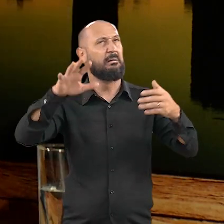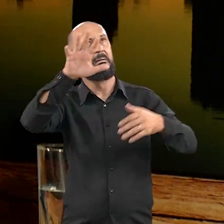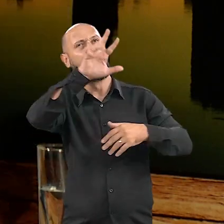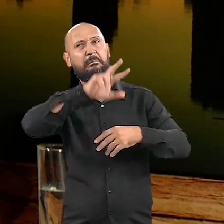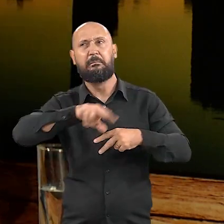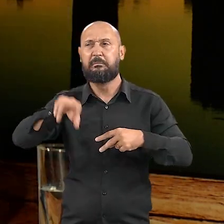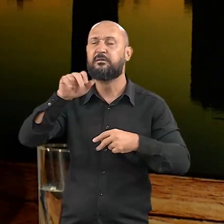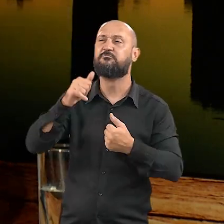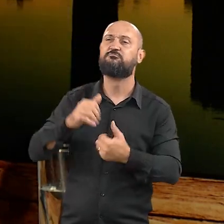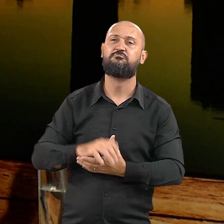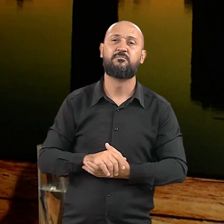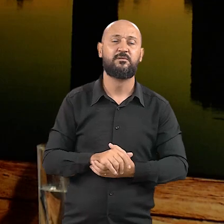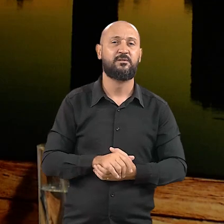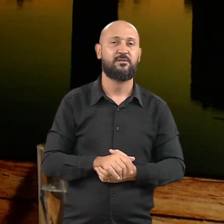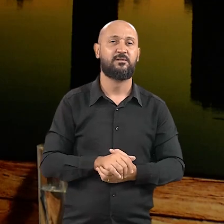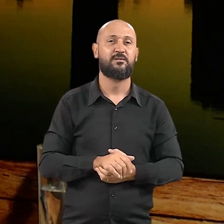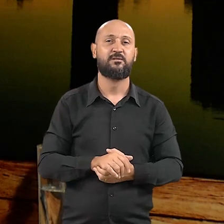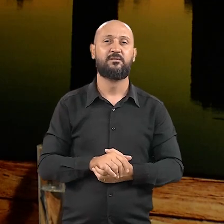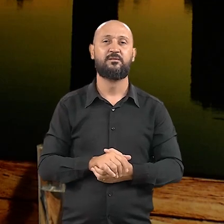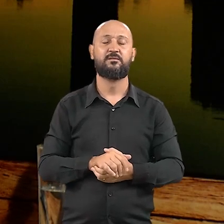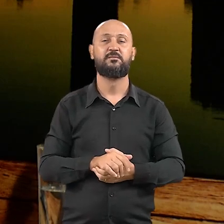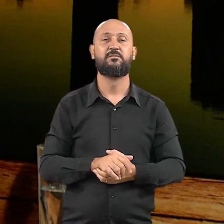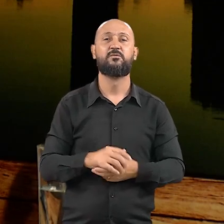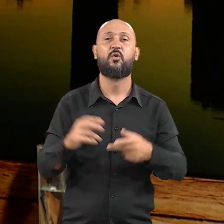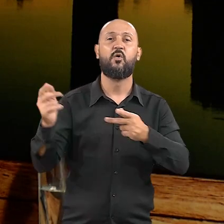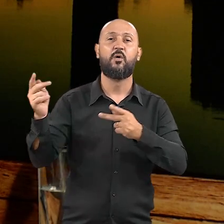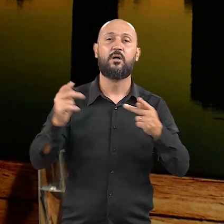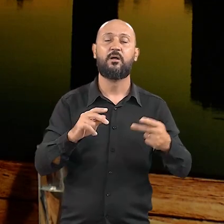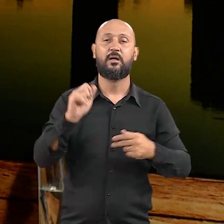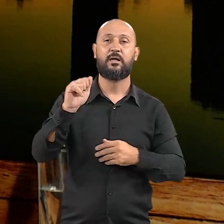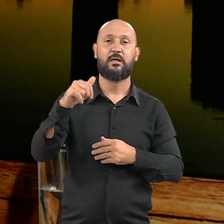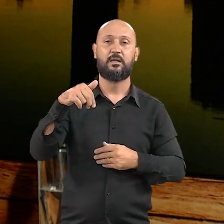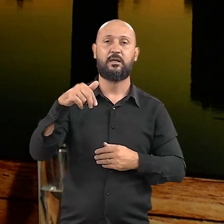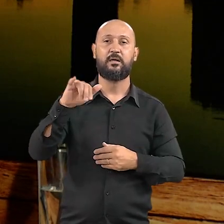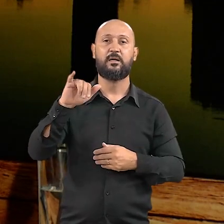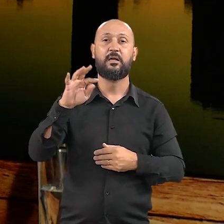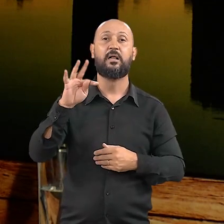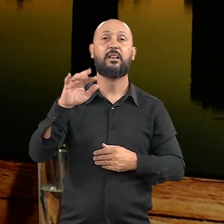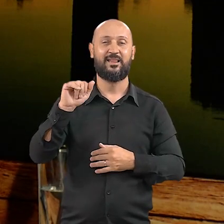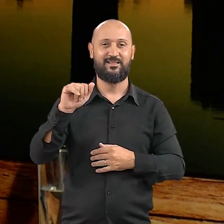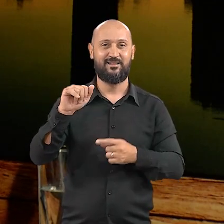todo, e aí fizemos ali, convidamos a Anitta,